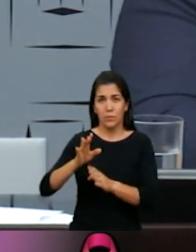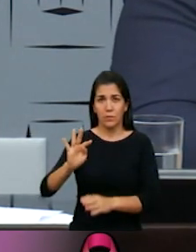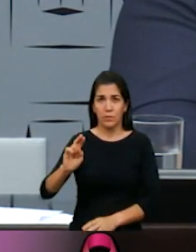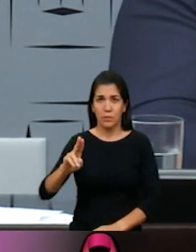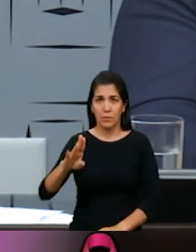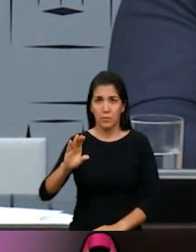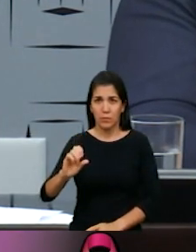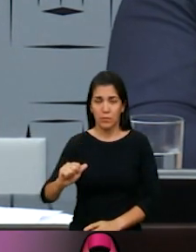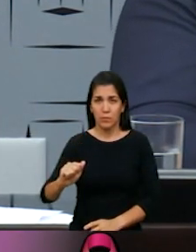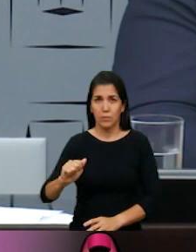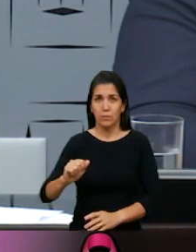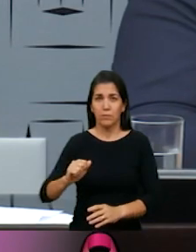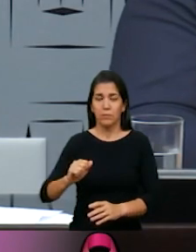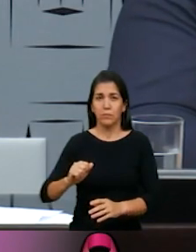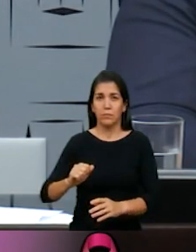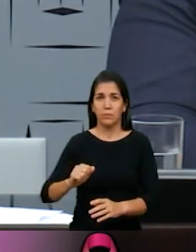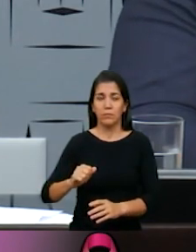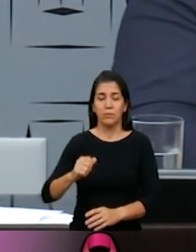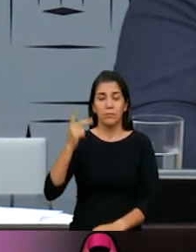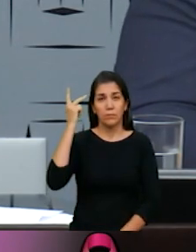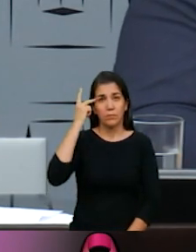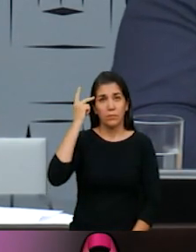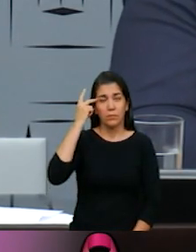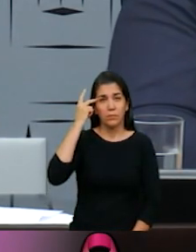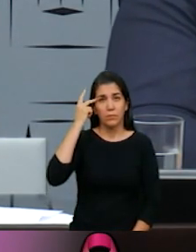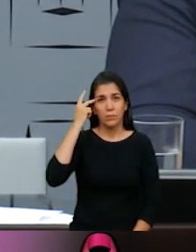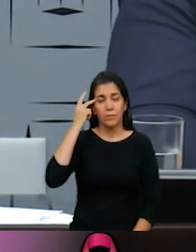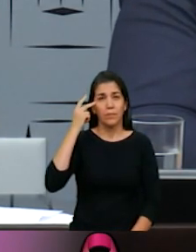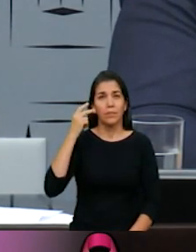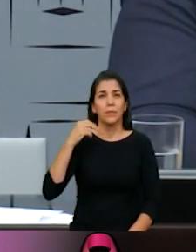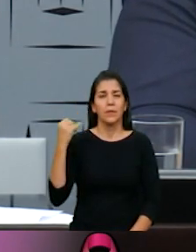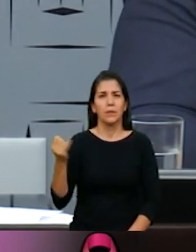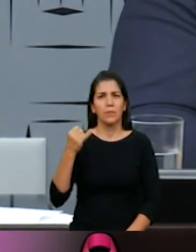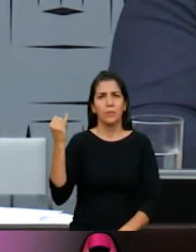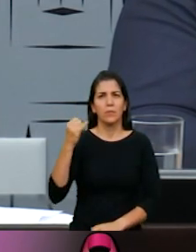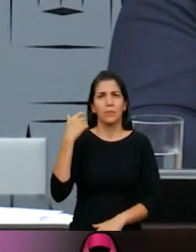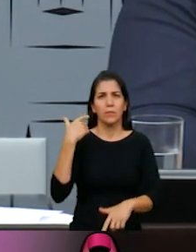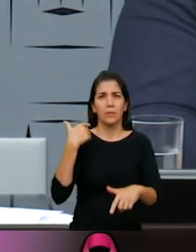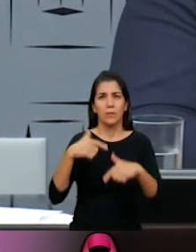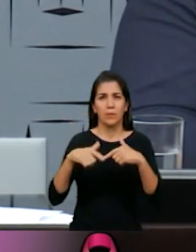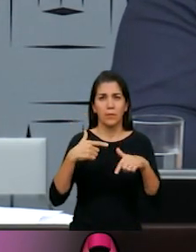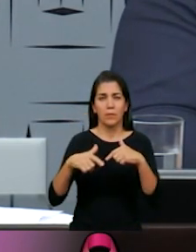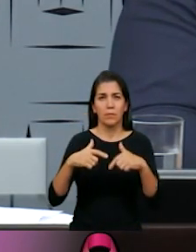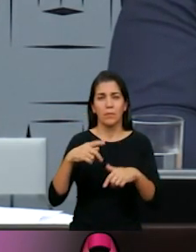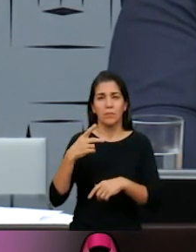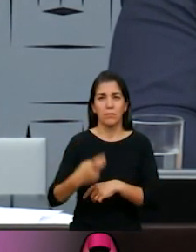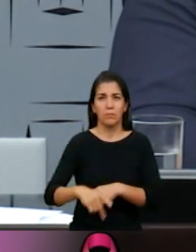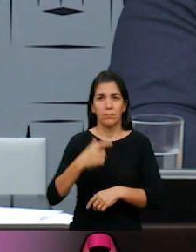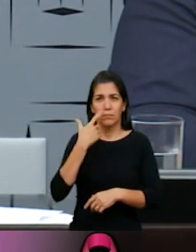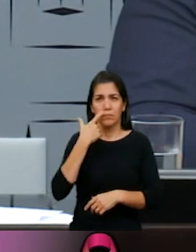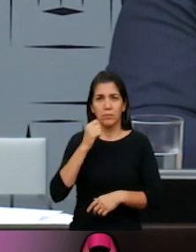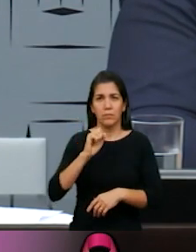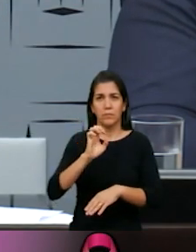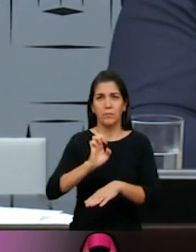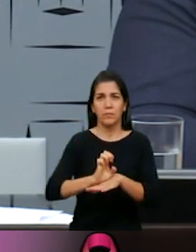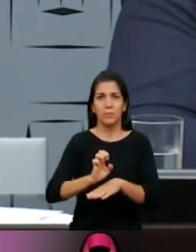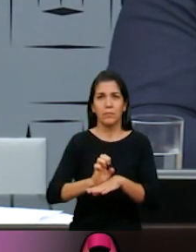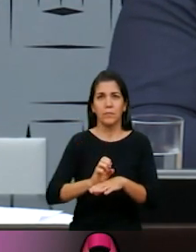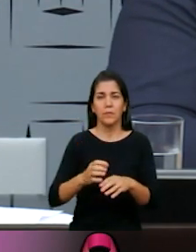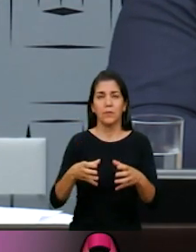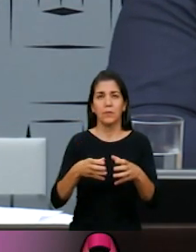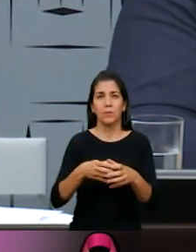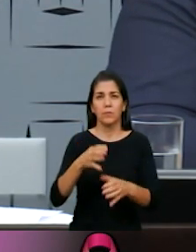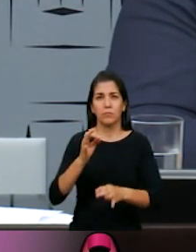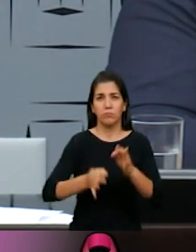São Paulo, pelos relevantes serviços prestados ao Estado e ao município. A Comissão de Justiça e Redação